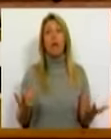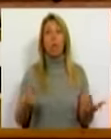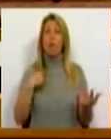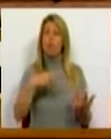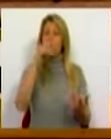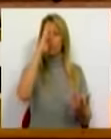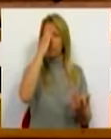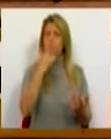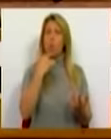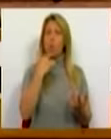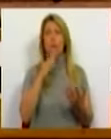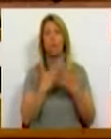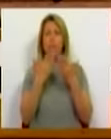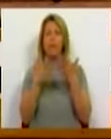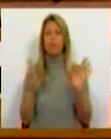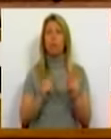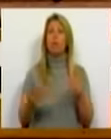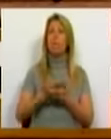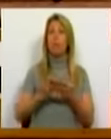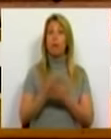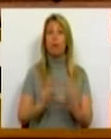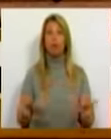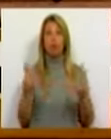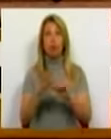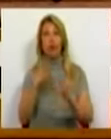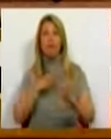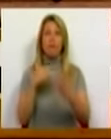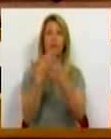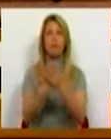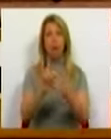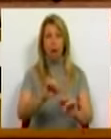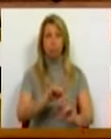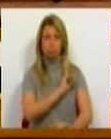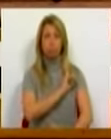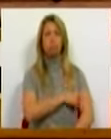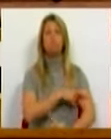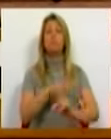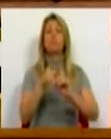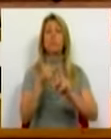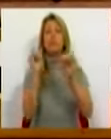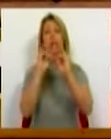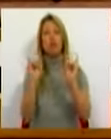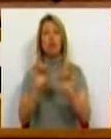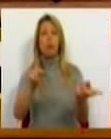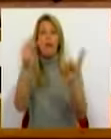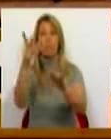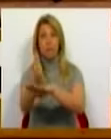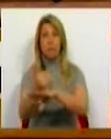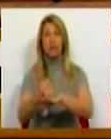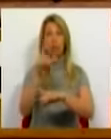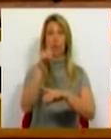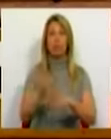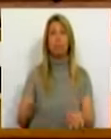abertura de novos mercados, de forma a potencializar a internacionalização dos setores, também pelos canais de